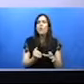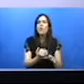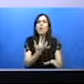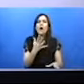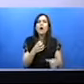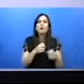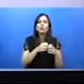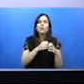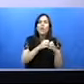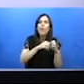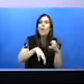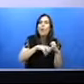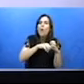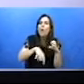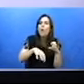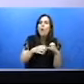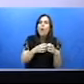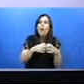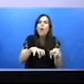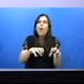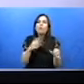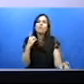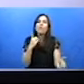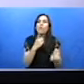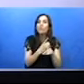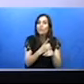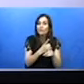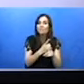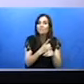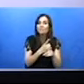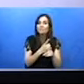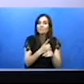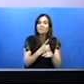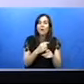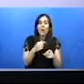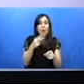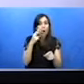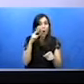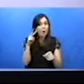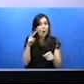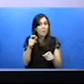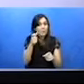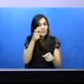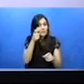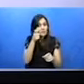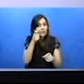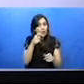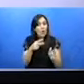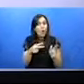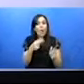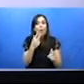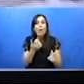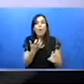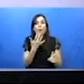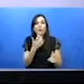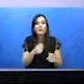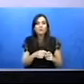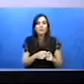sua equipe achou. Aqui nós fizemos o pareamento de cores. Vamos ver ovos cinzas.